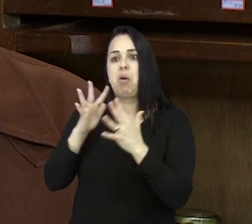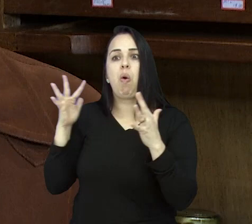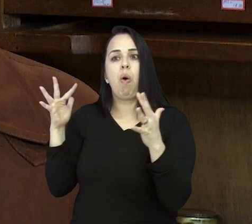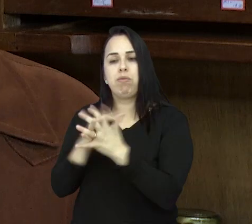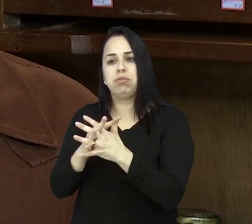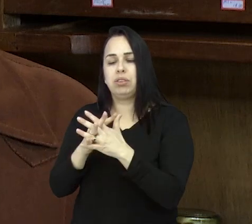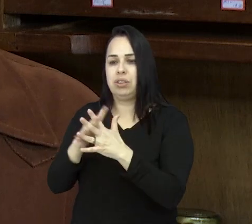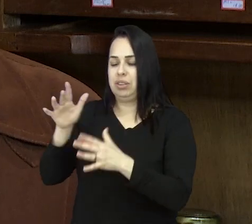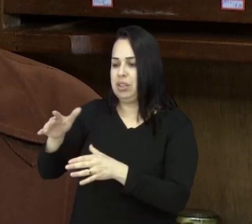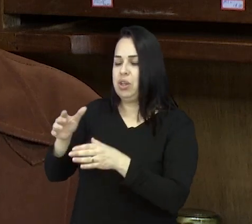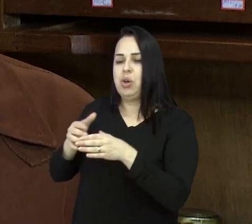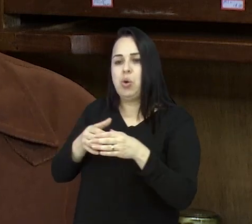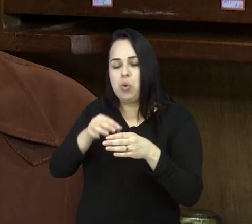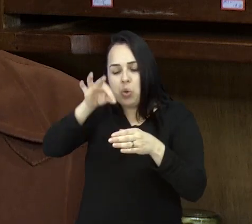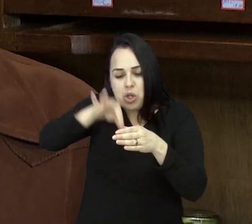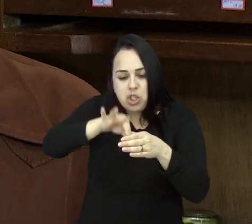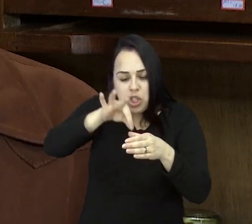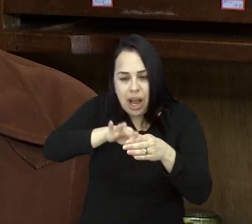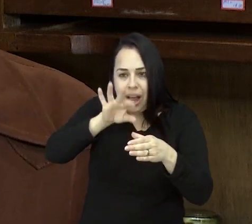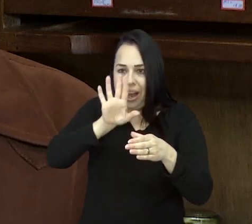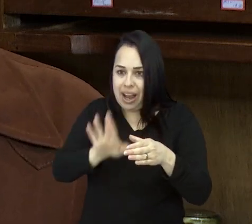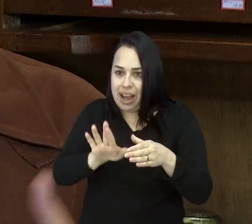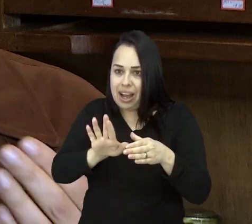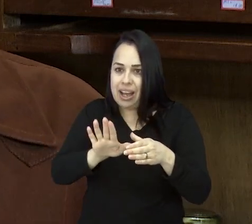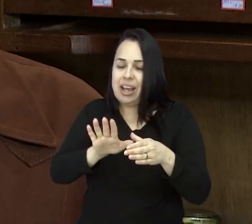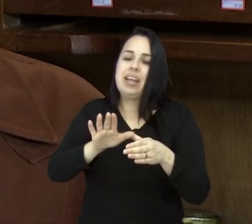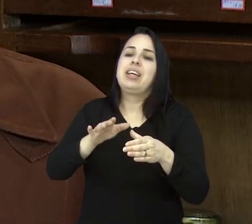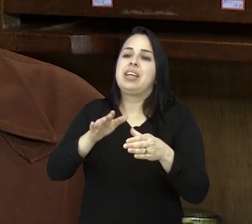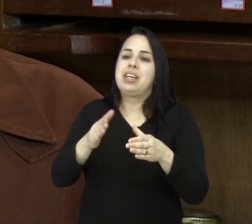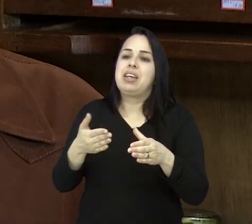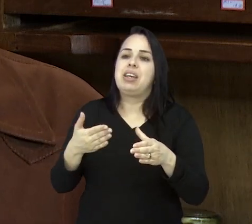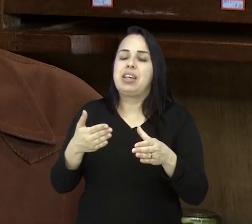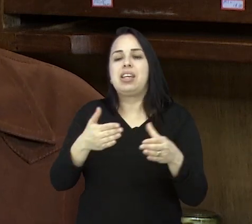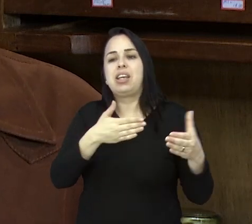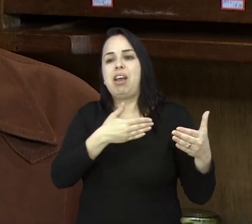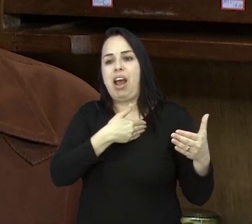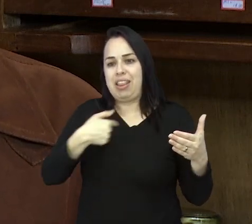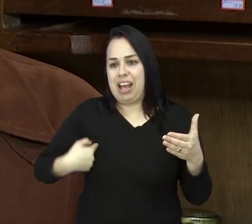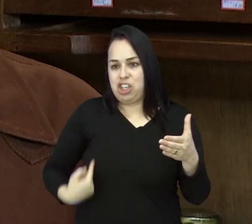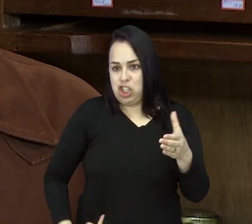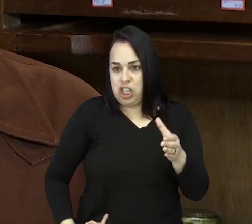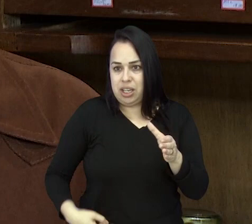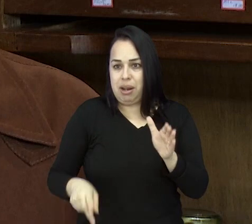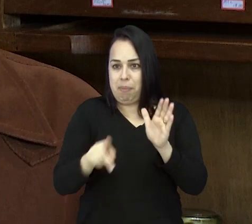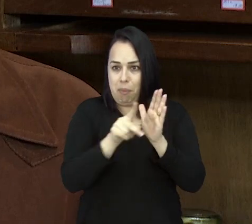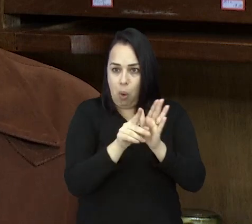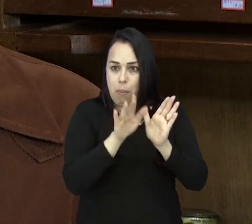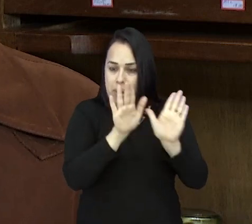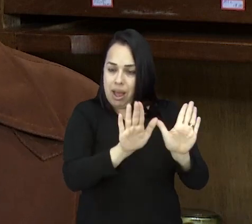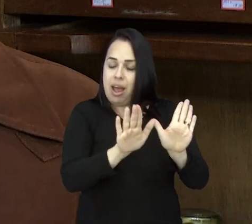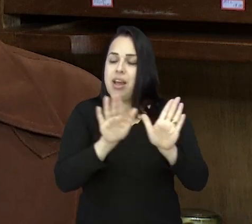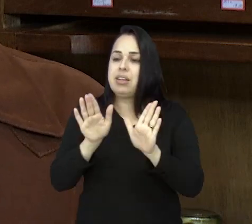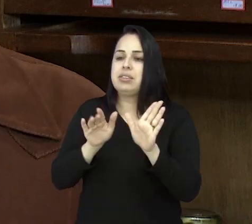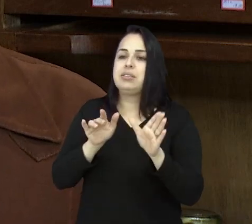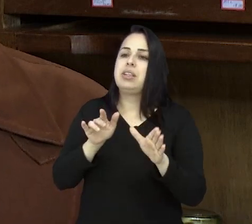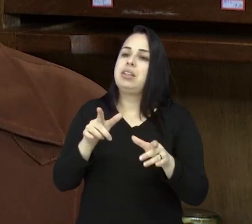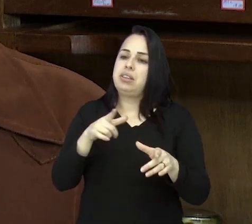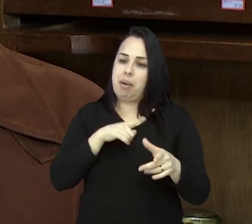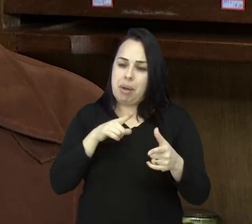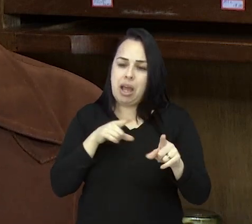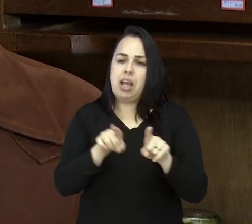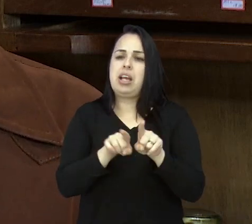o chá com o mate, mas o chá é a Camellia sinensis, de origem oriental, basicamente chinesa, E também